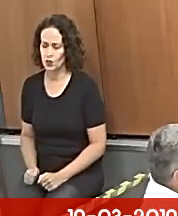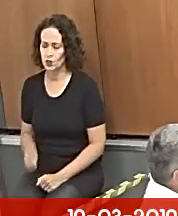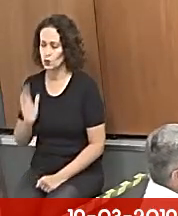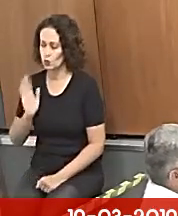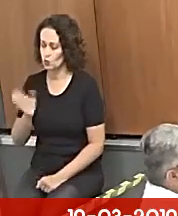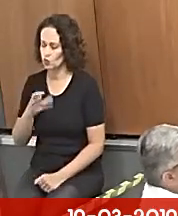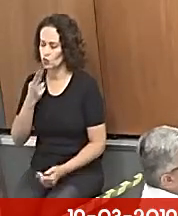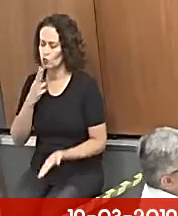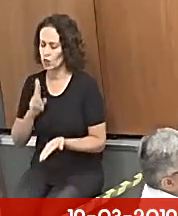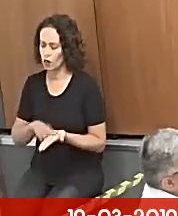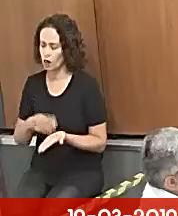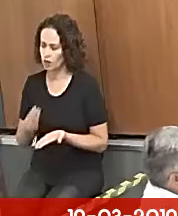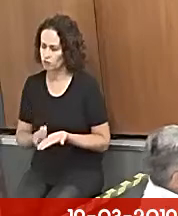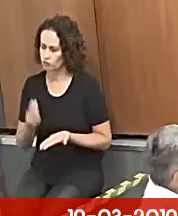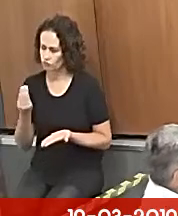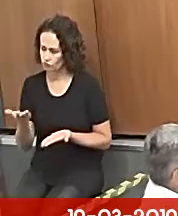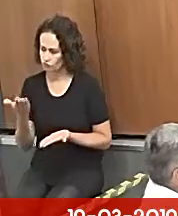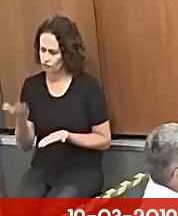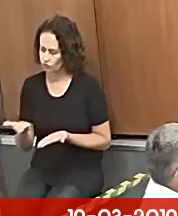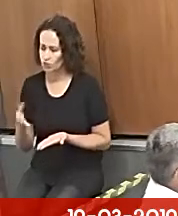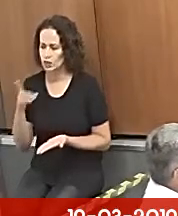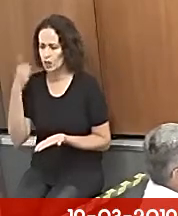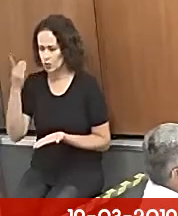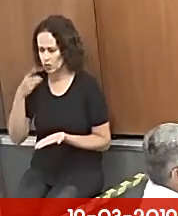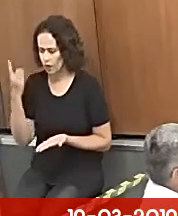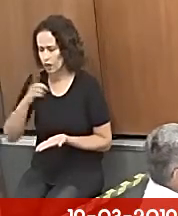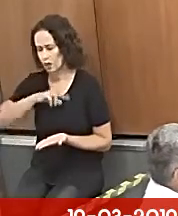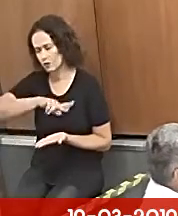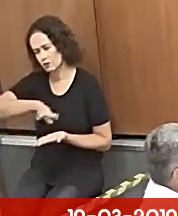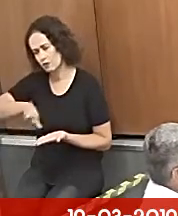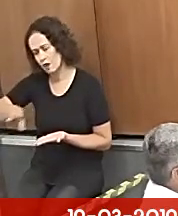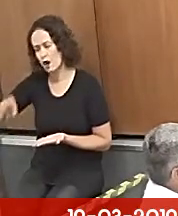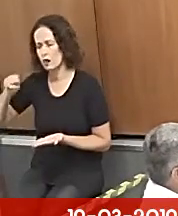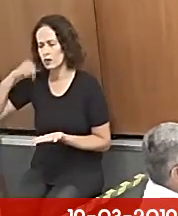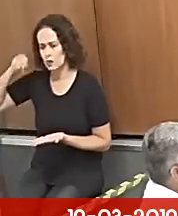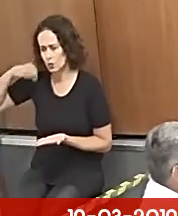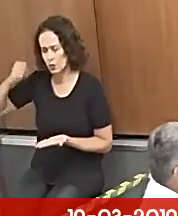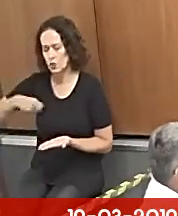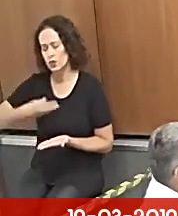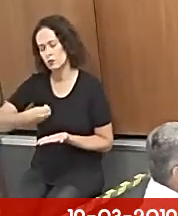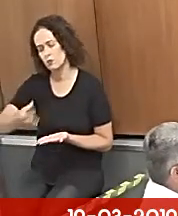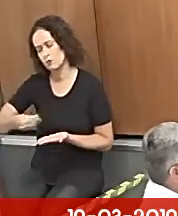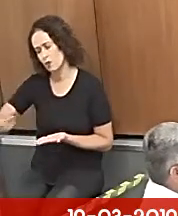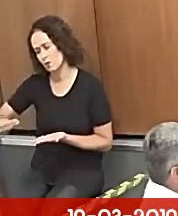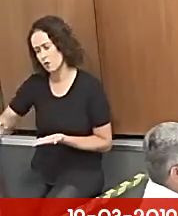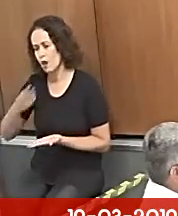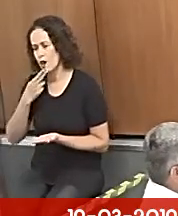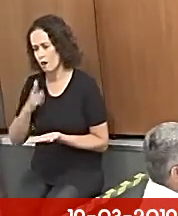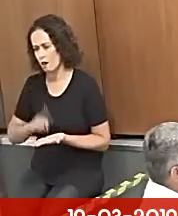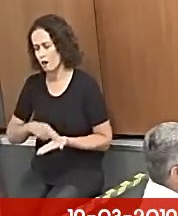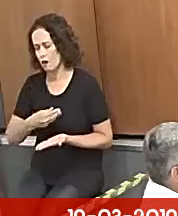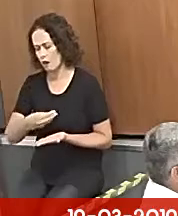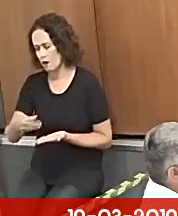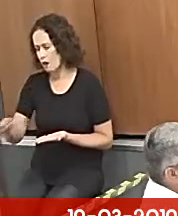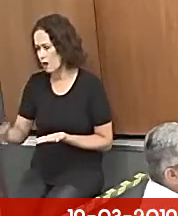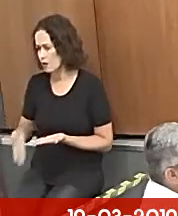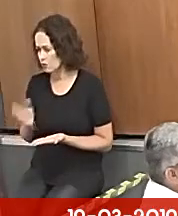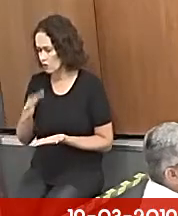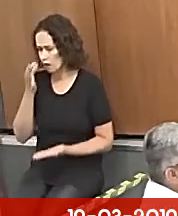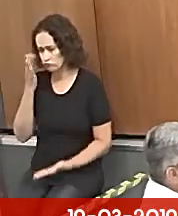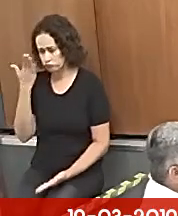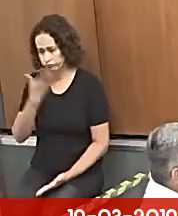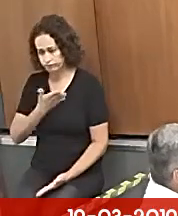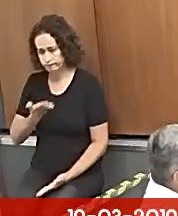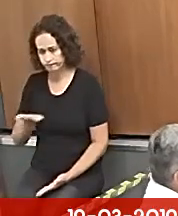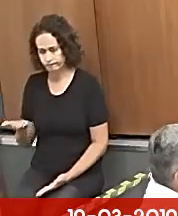para o senhor me entreguei carta para deputados para senadores e nas secretarias a testemunha disso